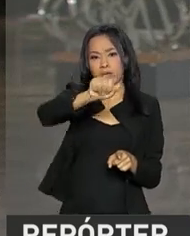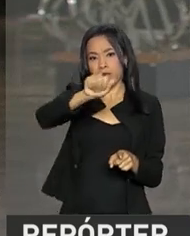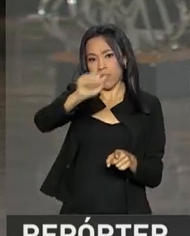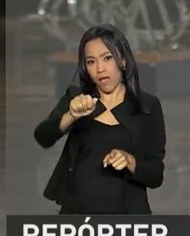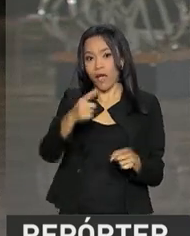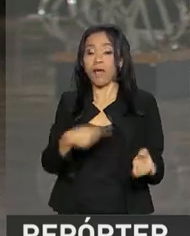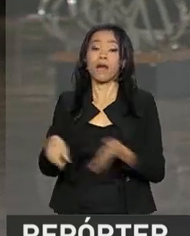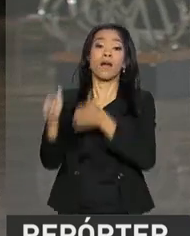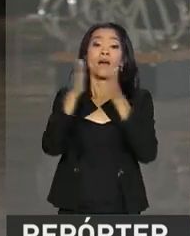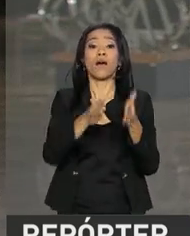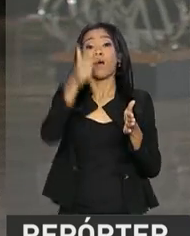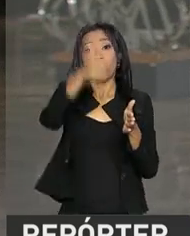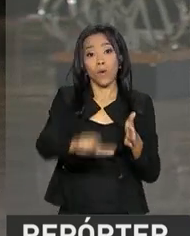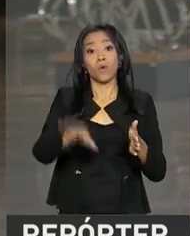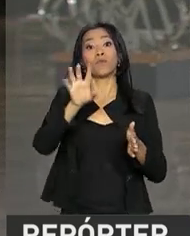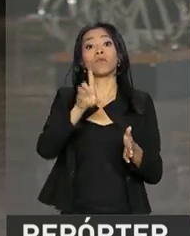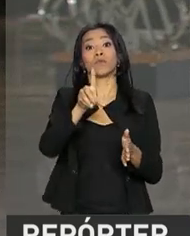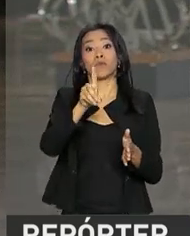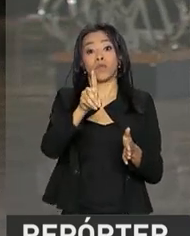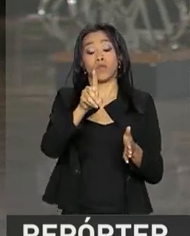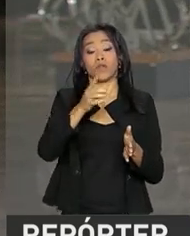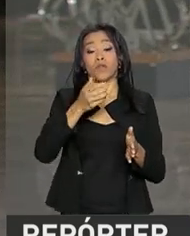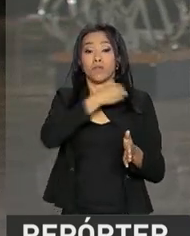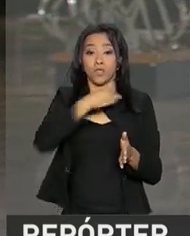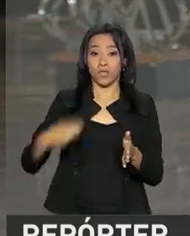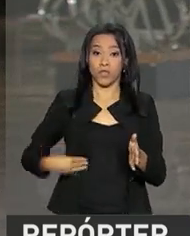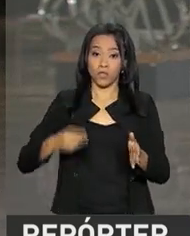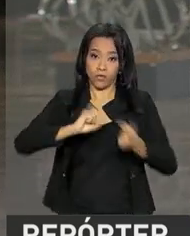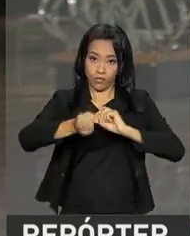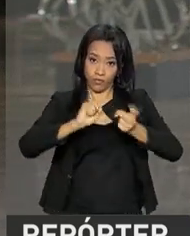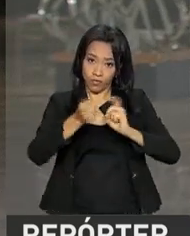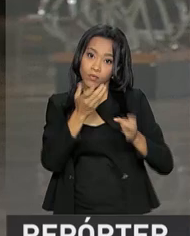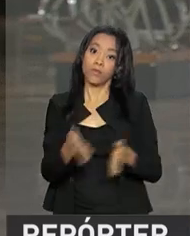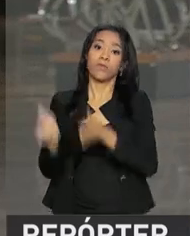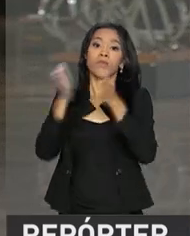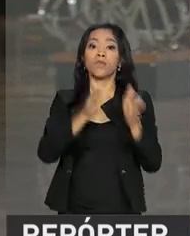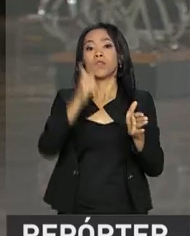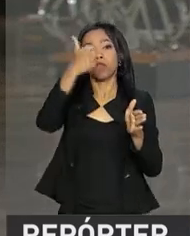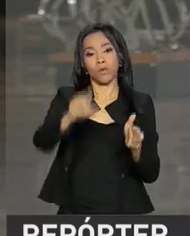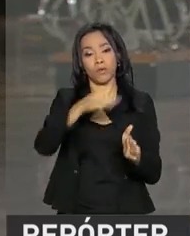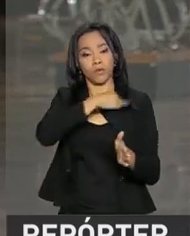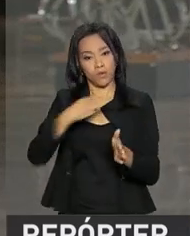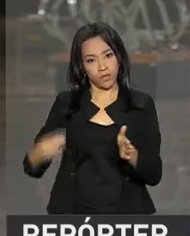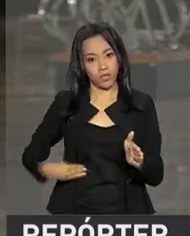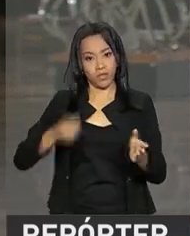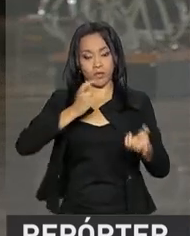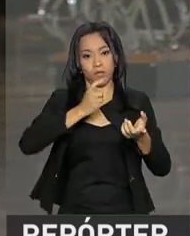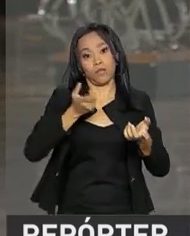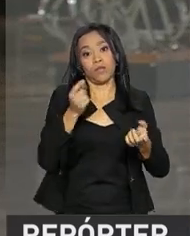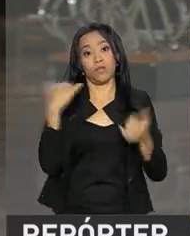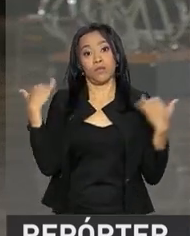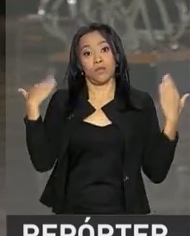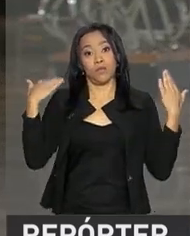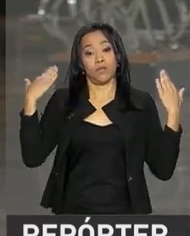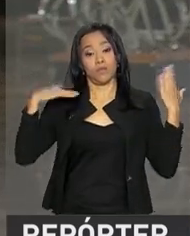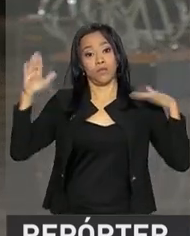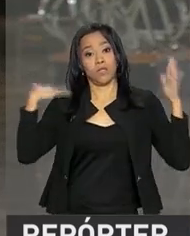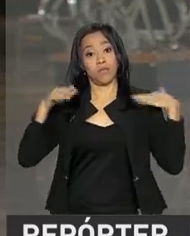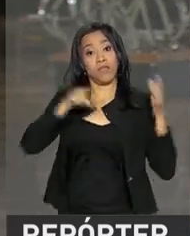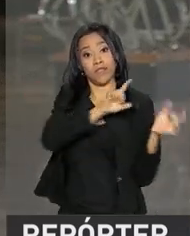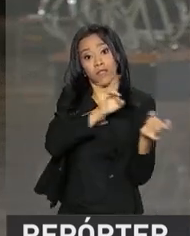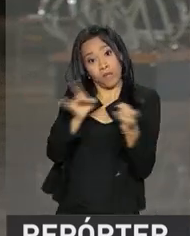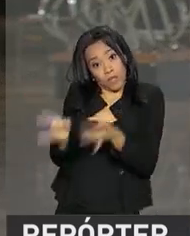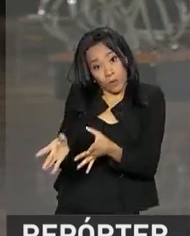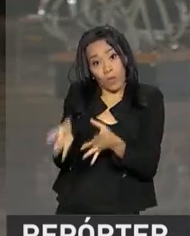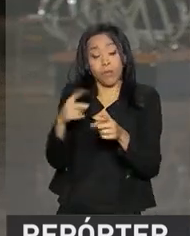Diogo Oliveira, do Planejamento; e Marques Beltrão, do Turismo. Esses ministros deixam o governo para participar das eleições de